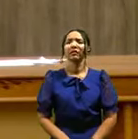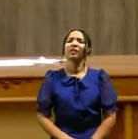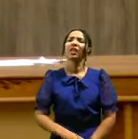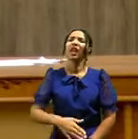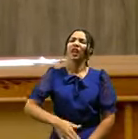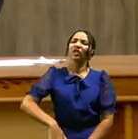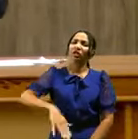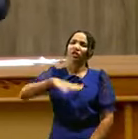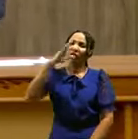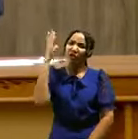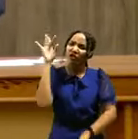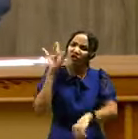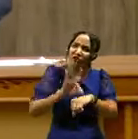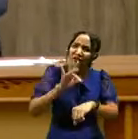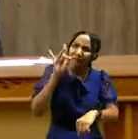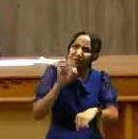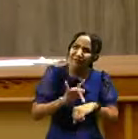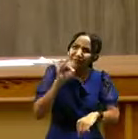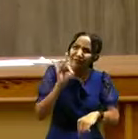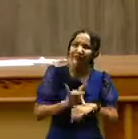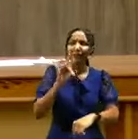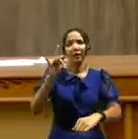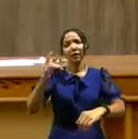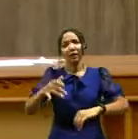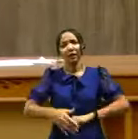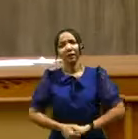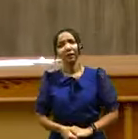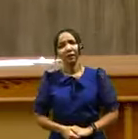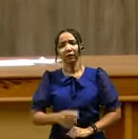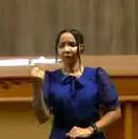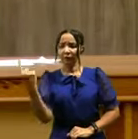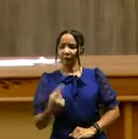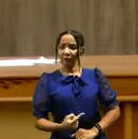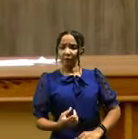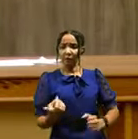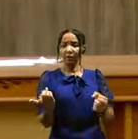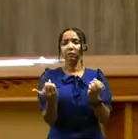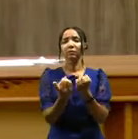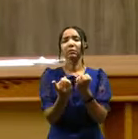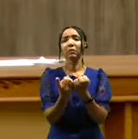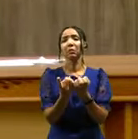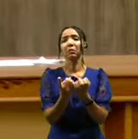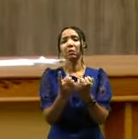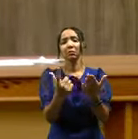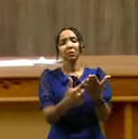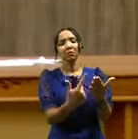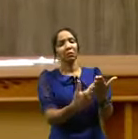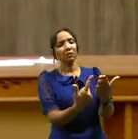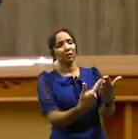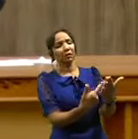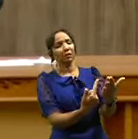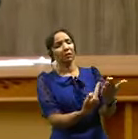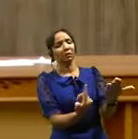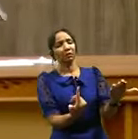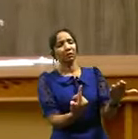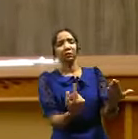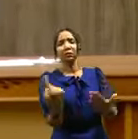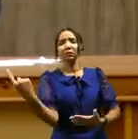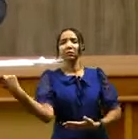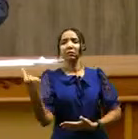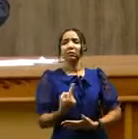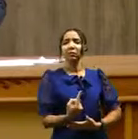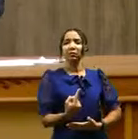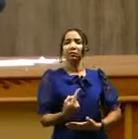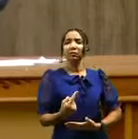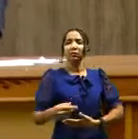tá aí já vem para escola dominical Não é com a lição aí ele já entra na escola aí na hora que o